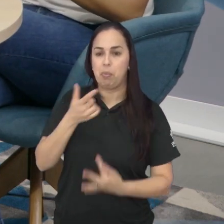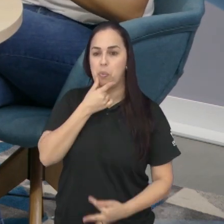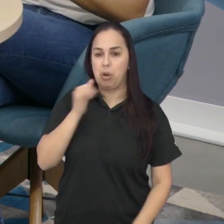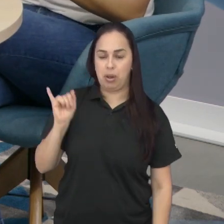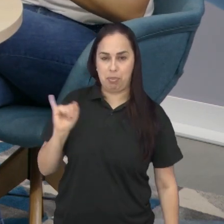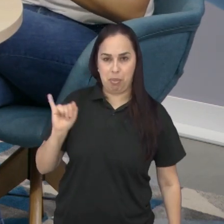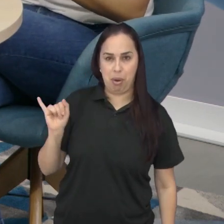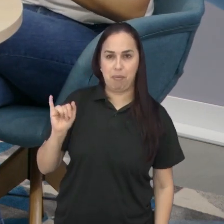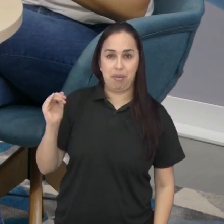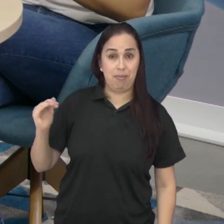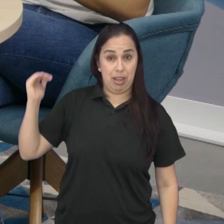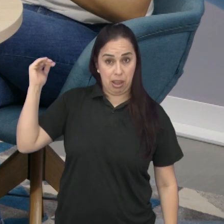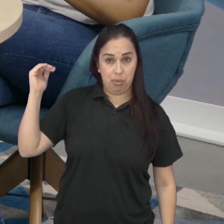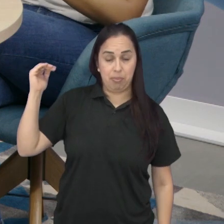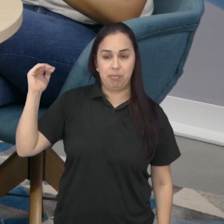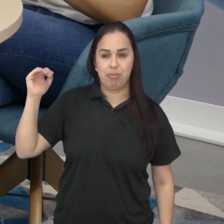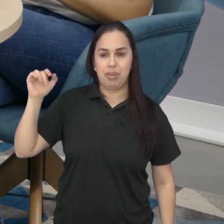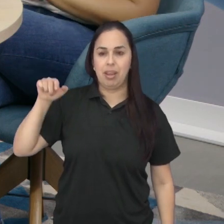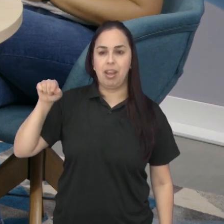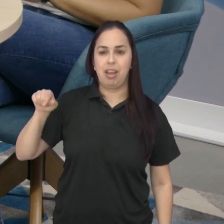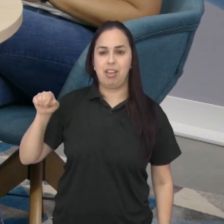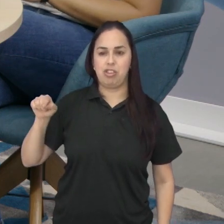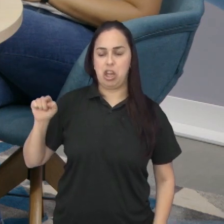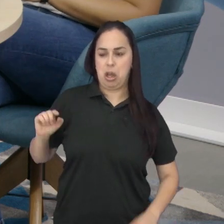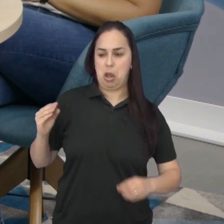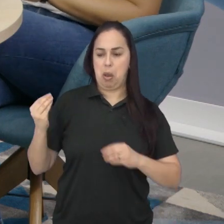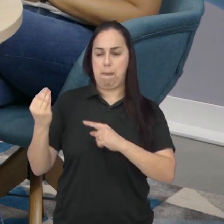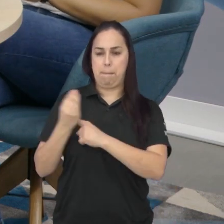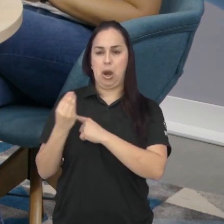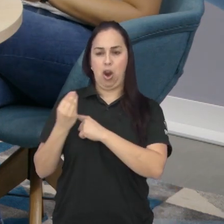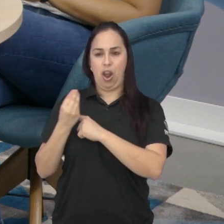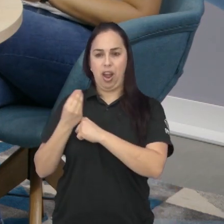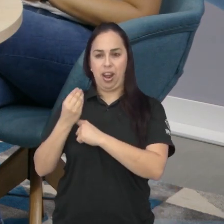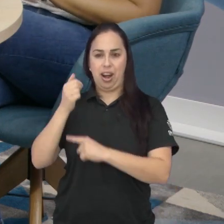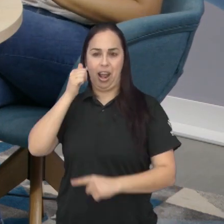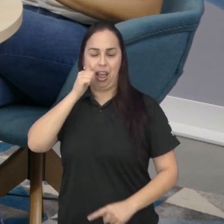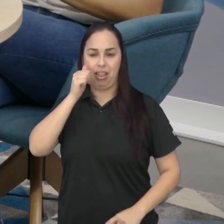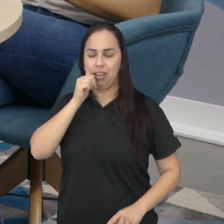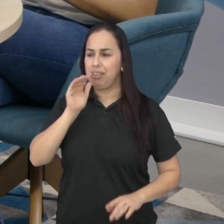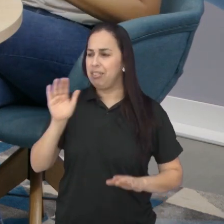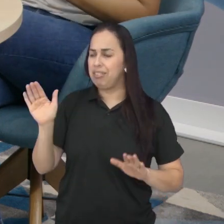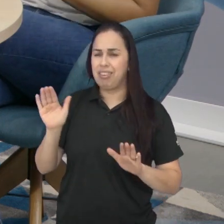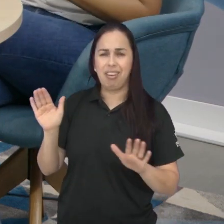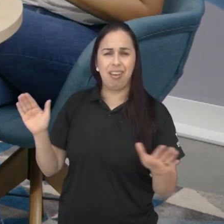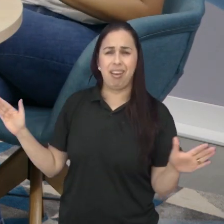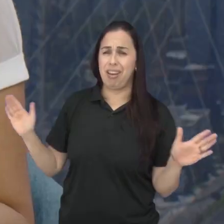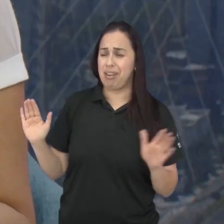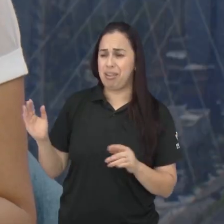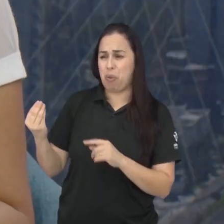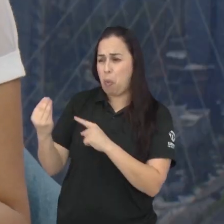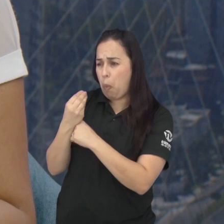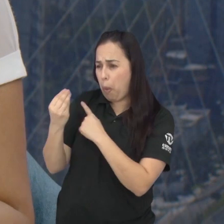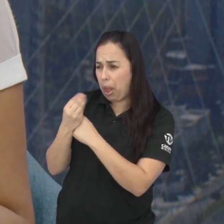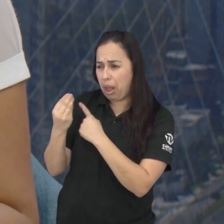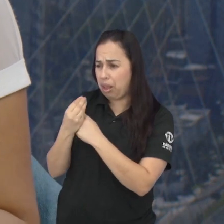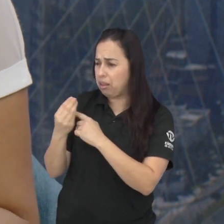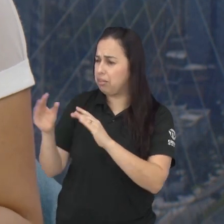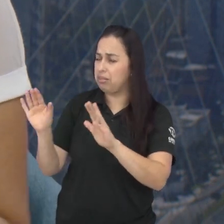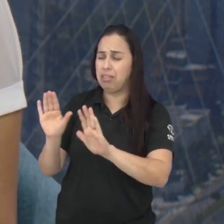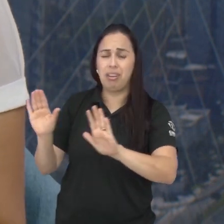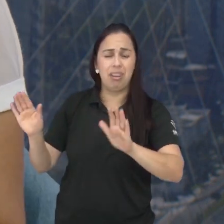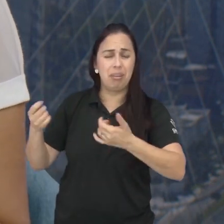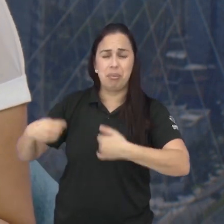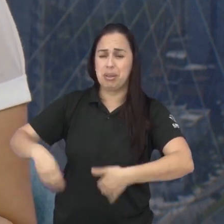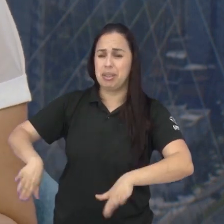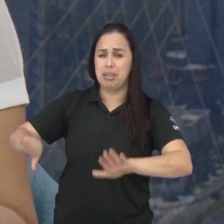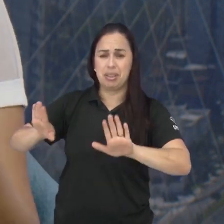meu irmão é o irmão mais velho, então ele tinha que proteger a irmã. Não, ele não tinha que proteger a